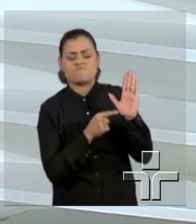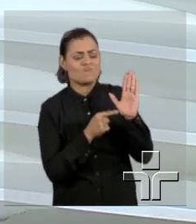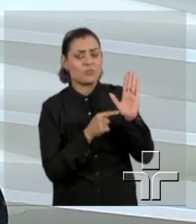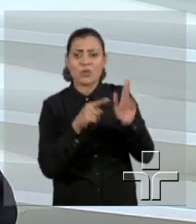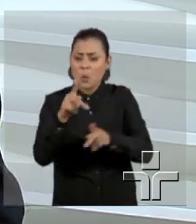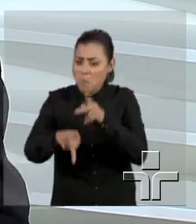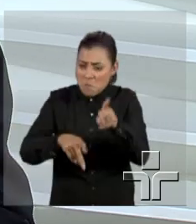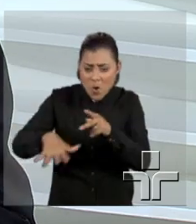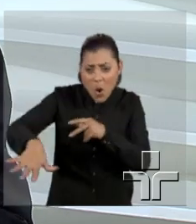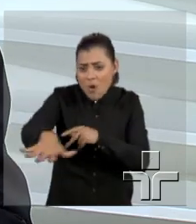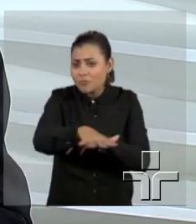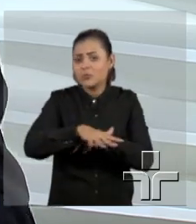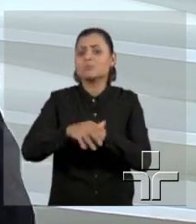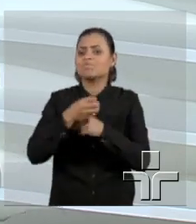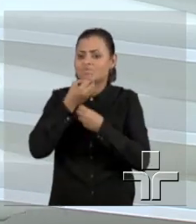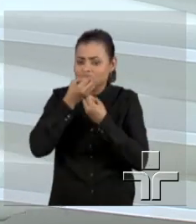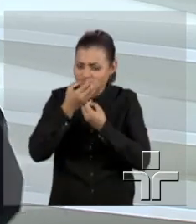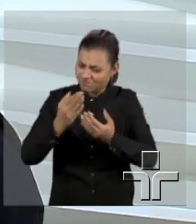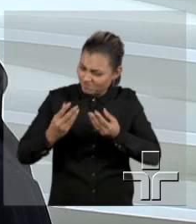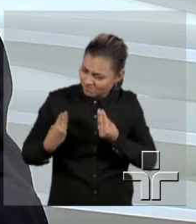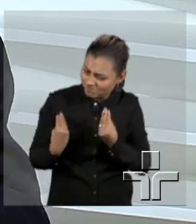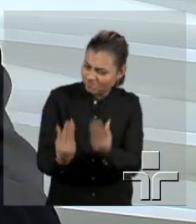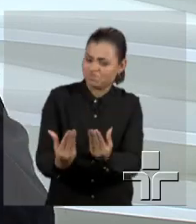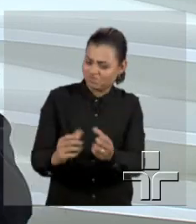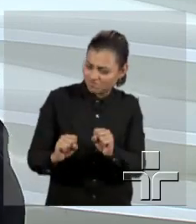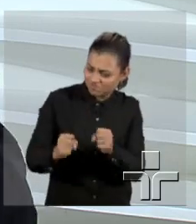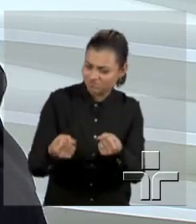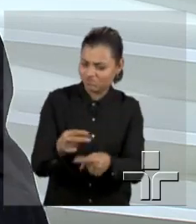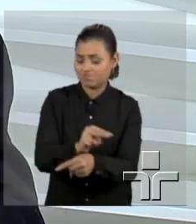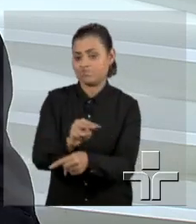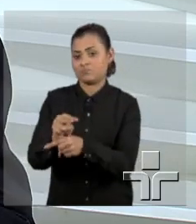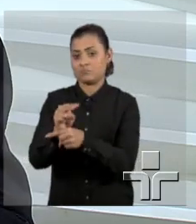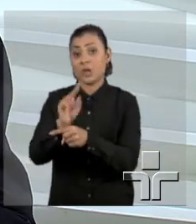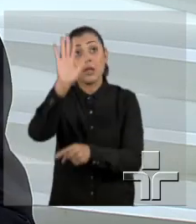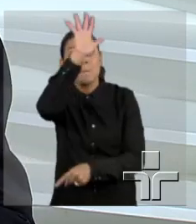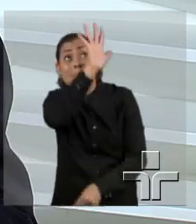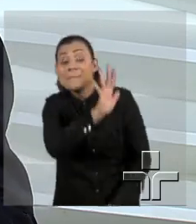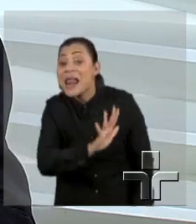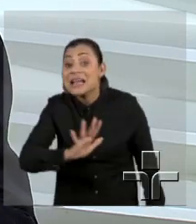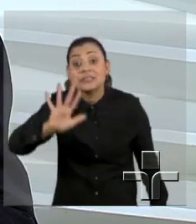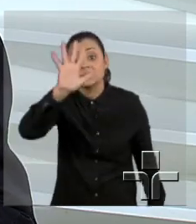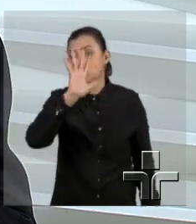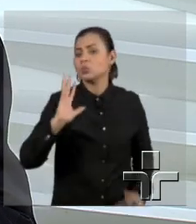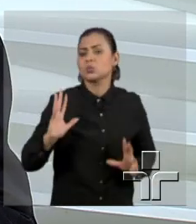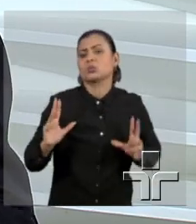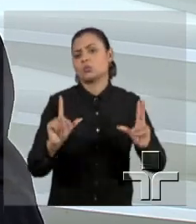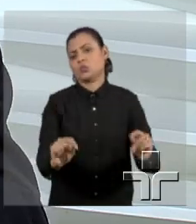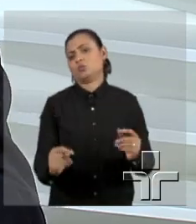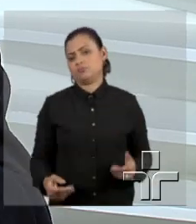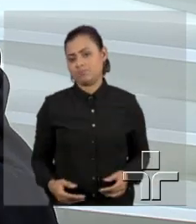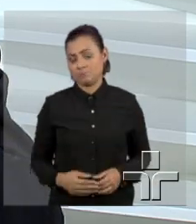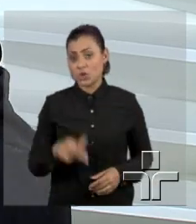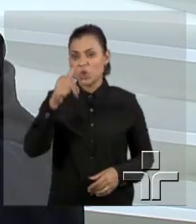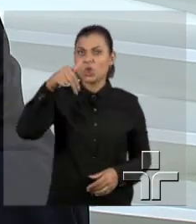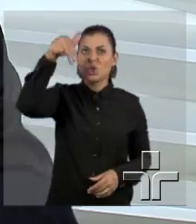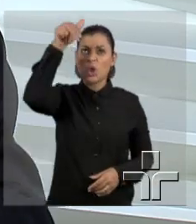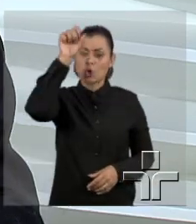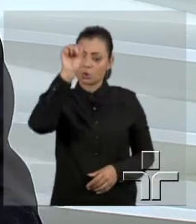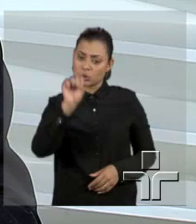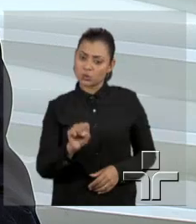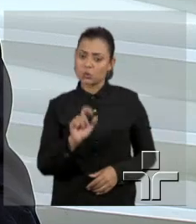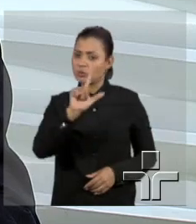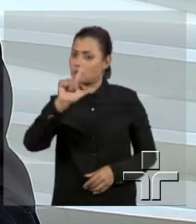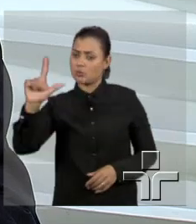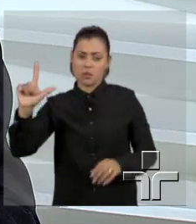povo brasileiro. Todo o povo brasileiro geograficamente considerado, de ponta a ponta, norte a sul, leste a oeste,